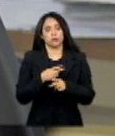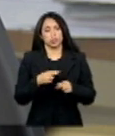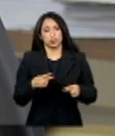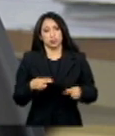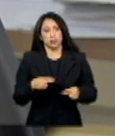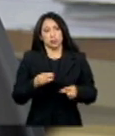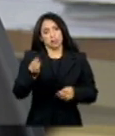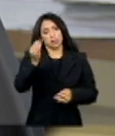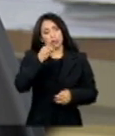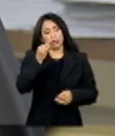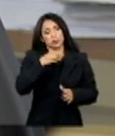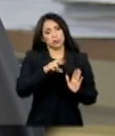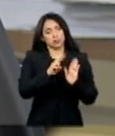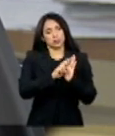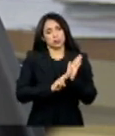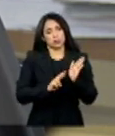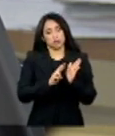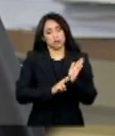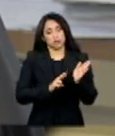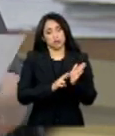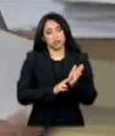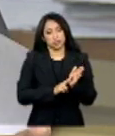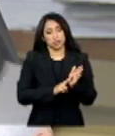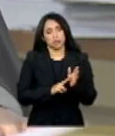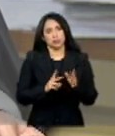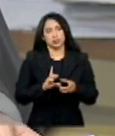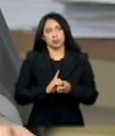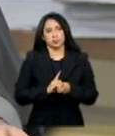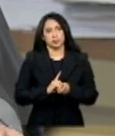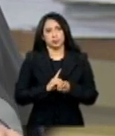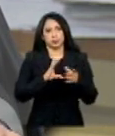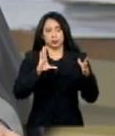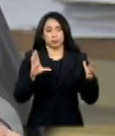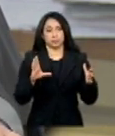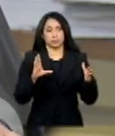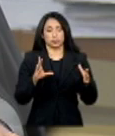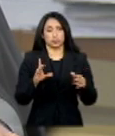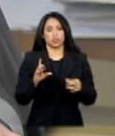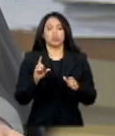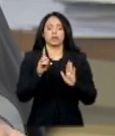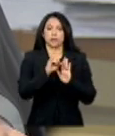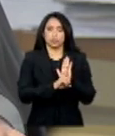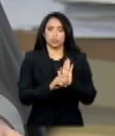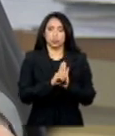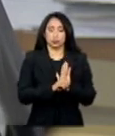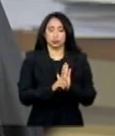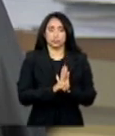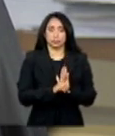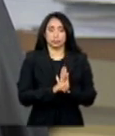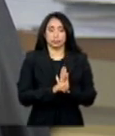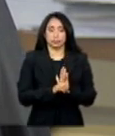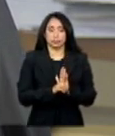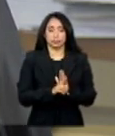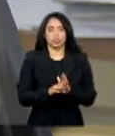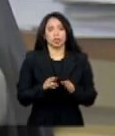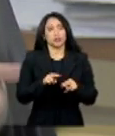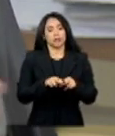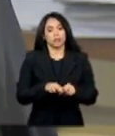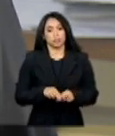as regras do regime democrático e do estado de direito por esses motivos